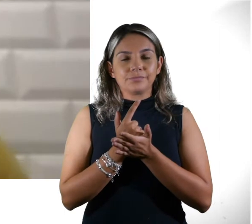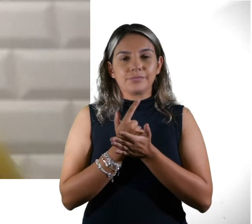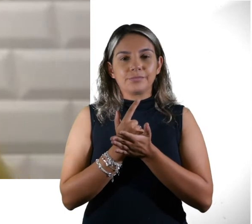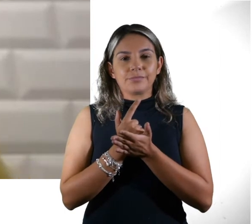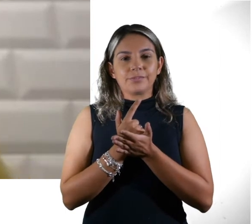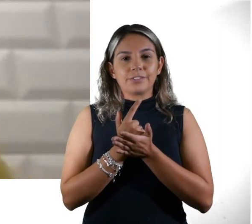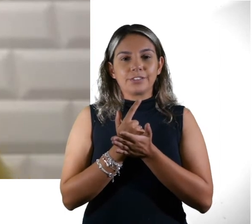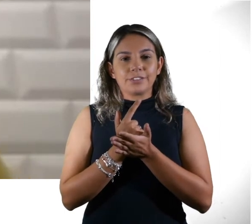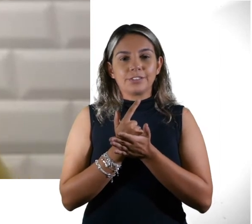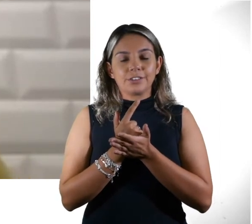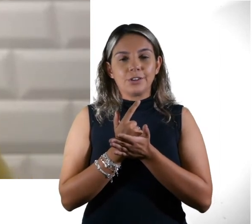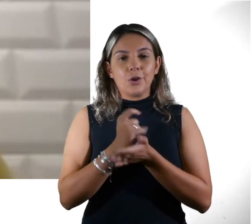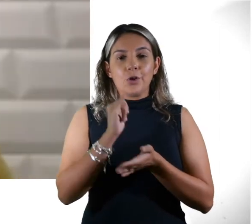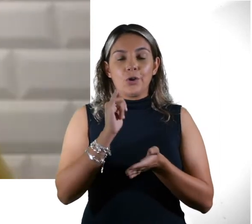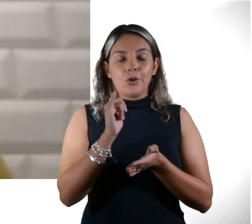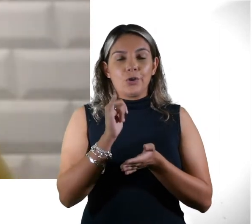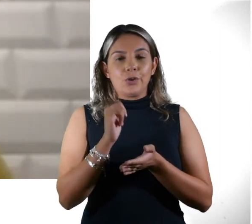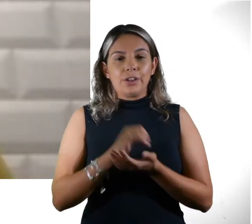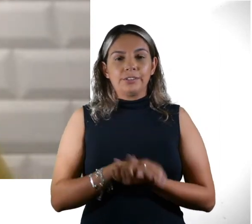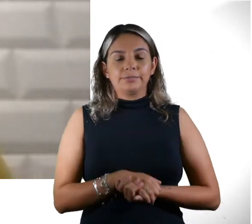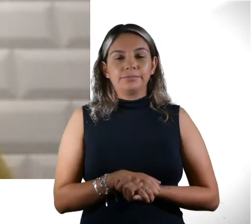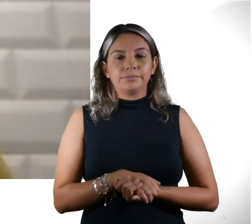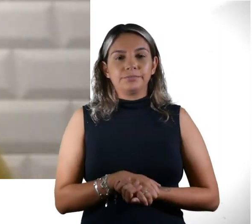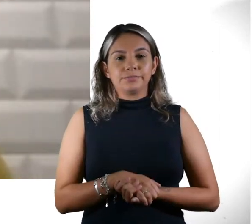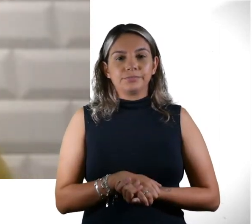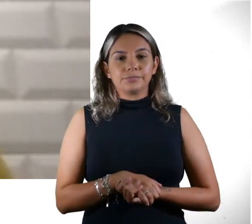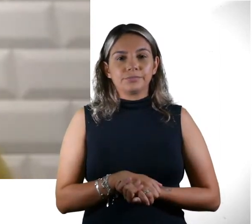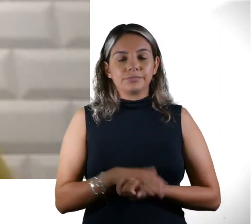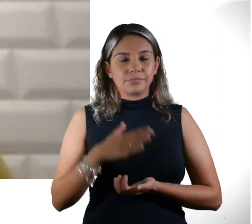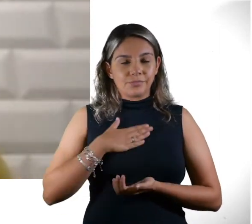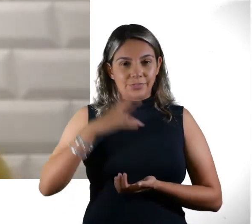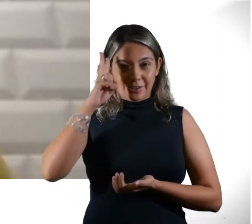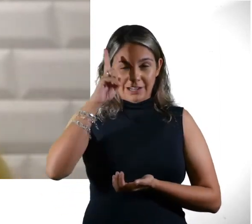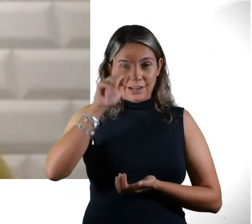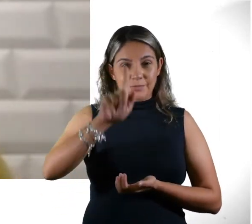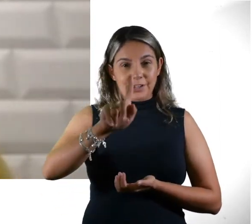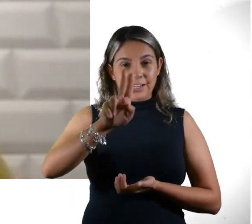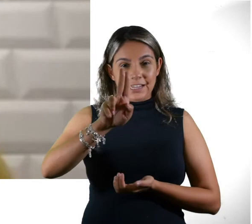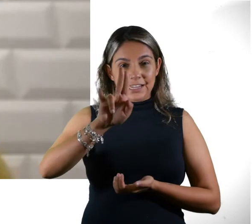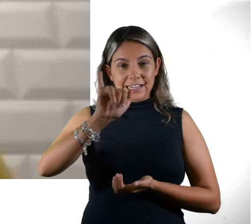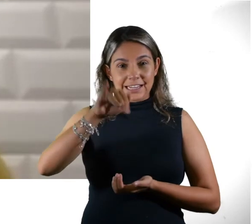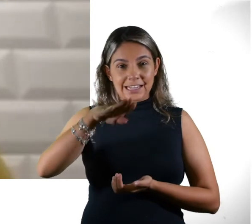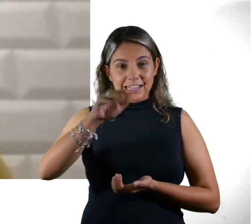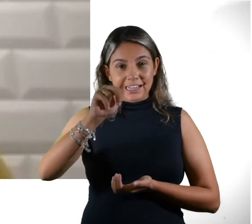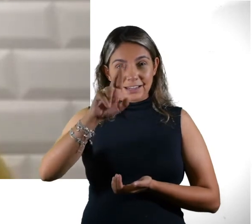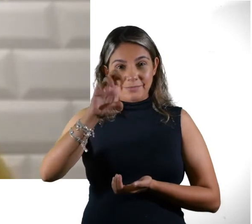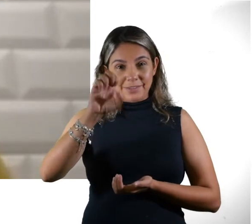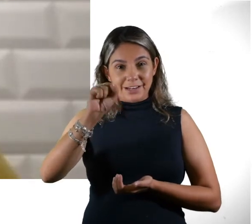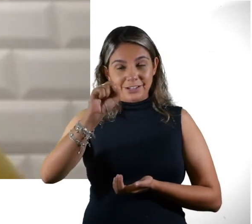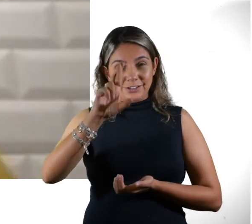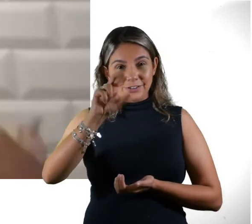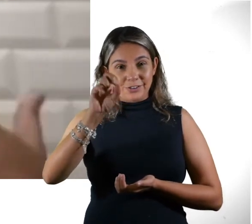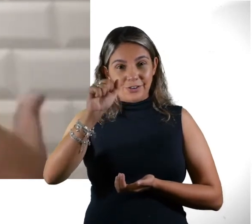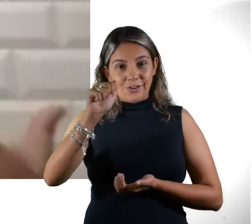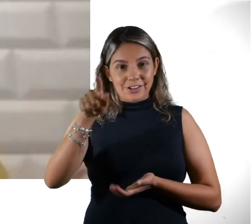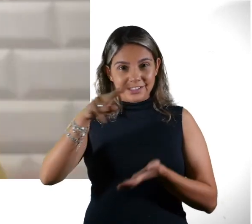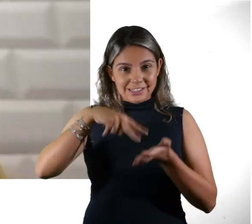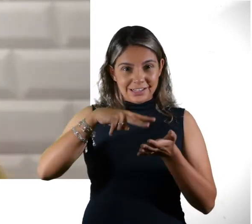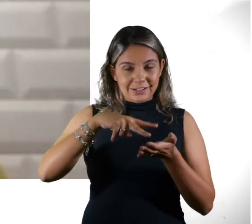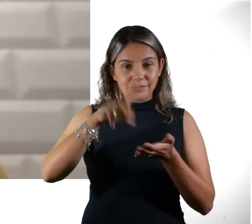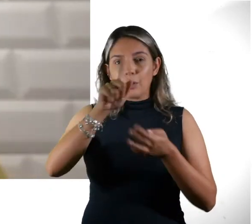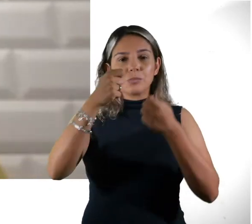um livro de contos, pelo menos, ele lê o Guimarães Rosa, e ao ler Guimarães Rosa ele percebe que é possível utilizar